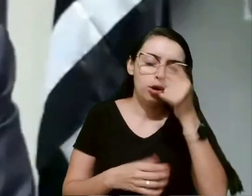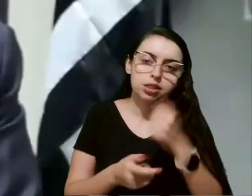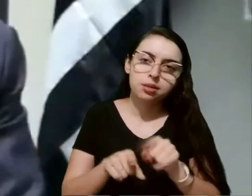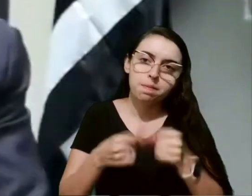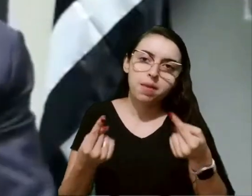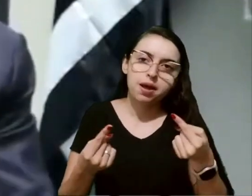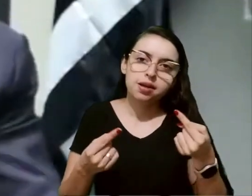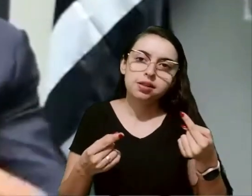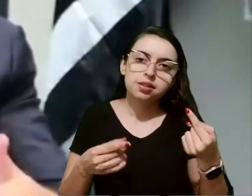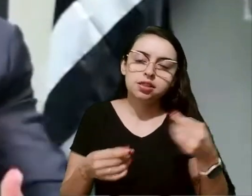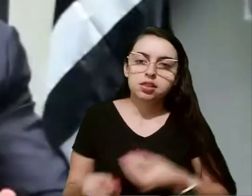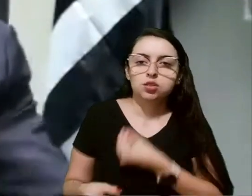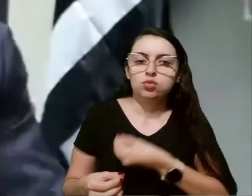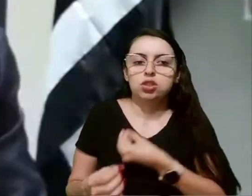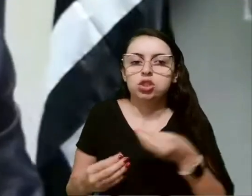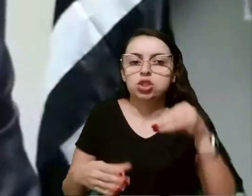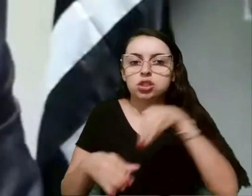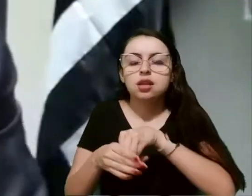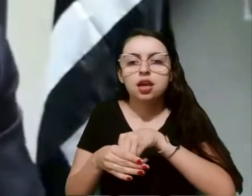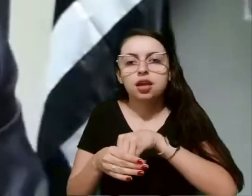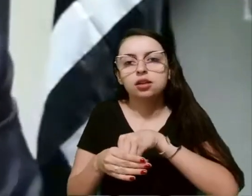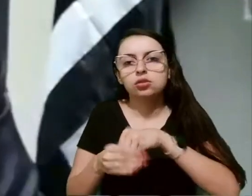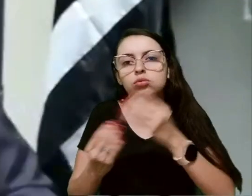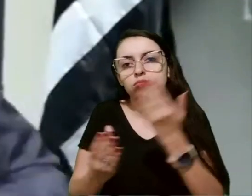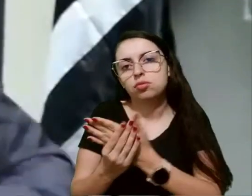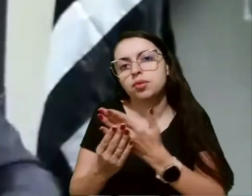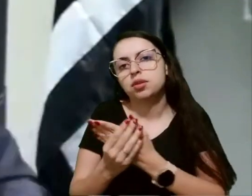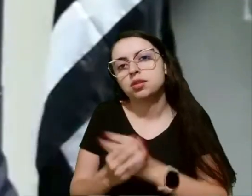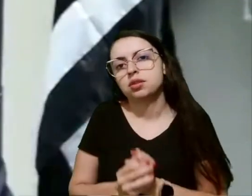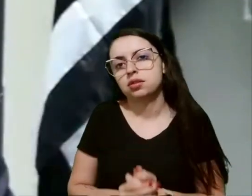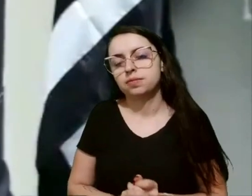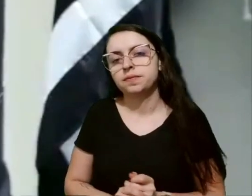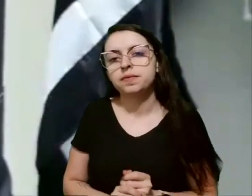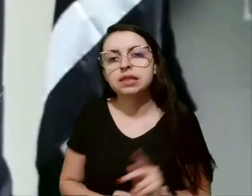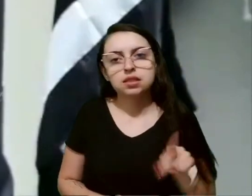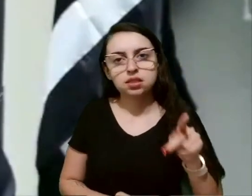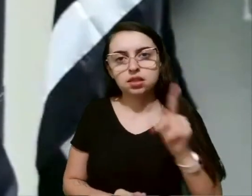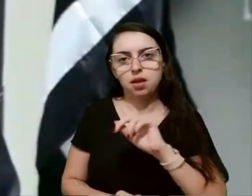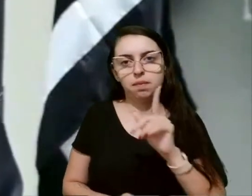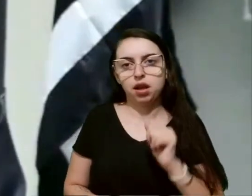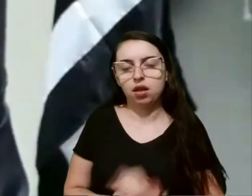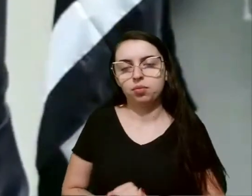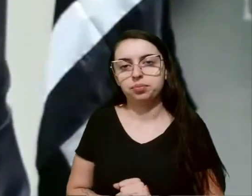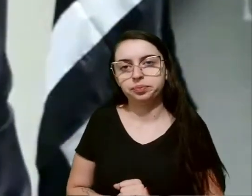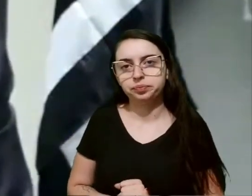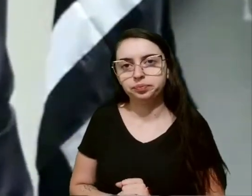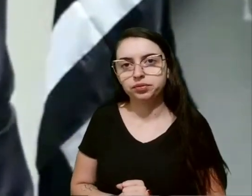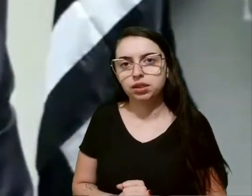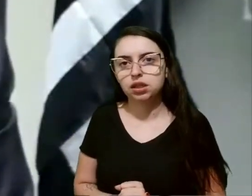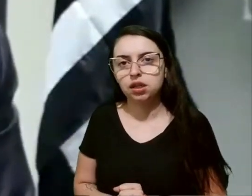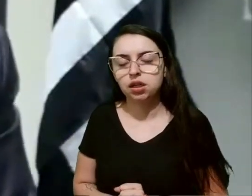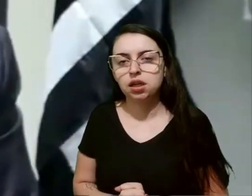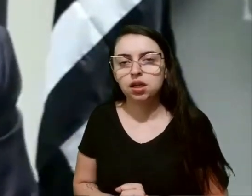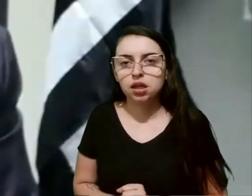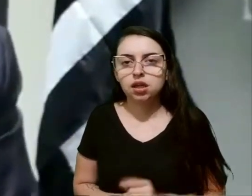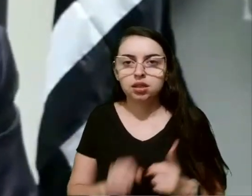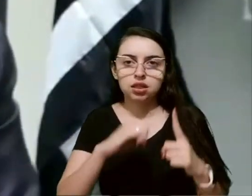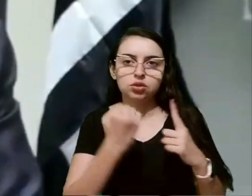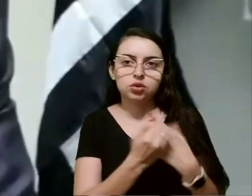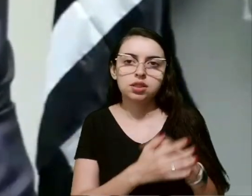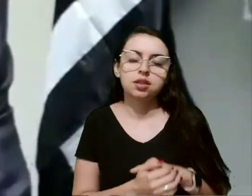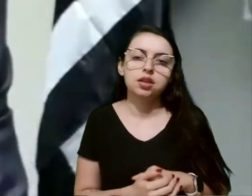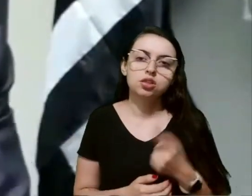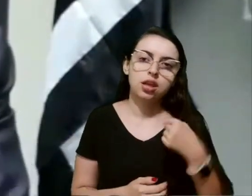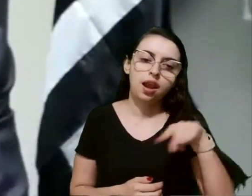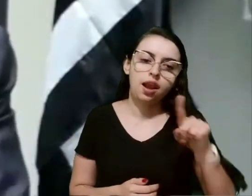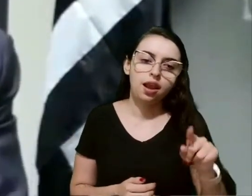assim, presentes geográfica e temporalmente de maneira constante. Então, isso, leva